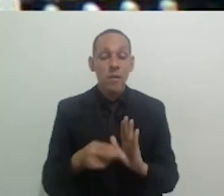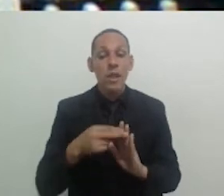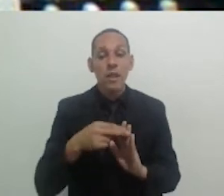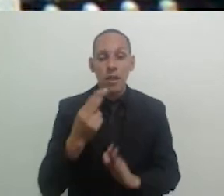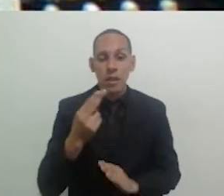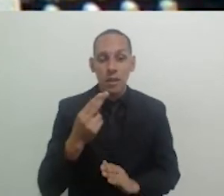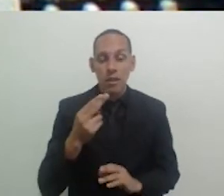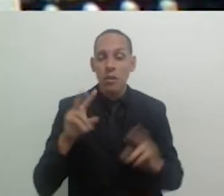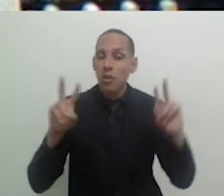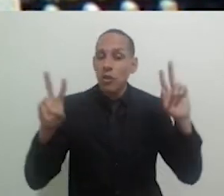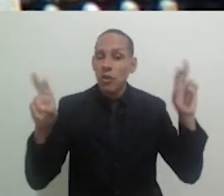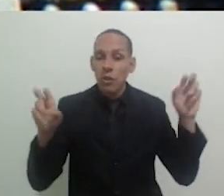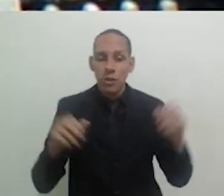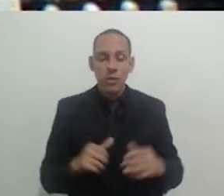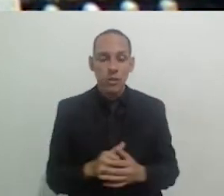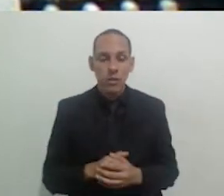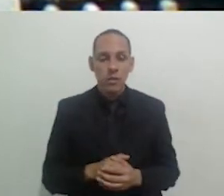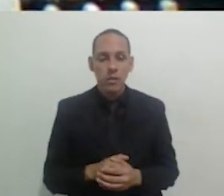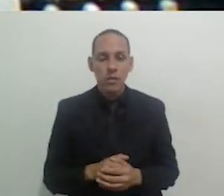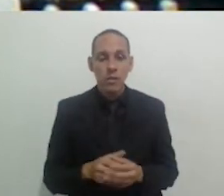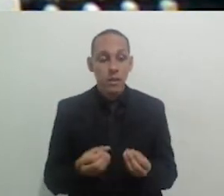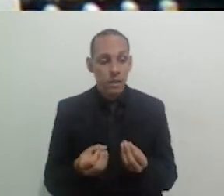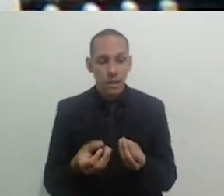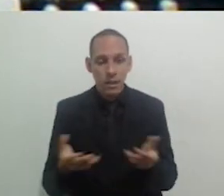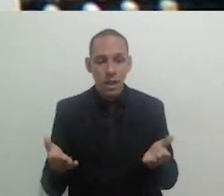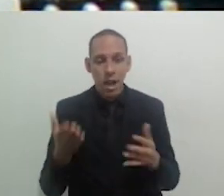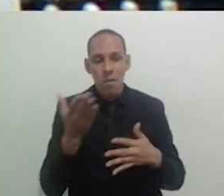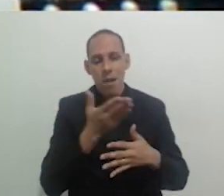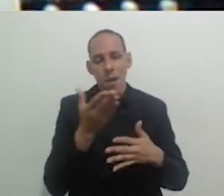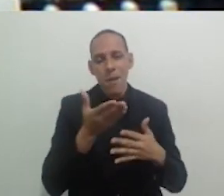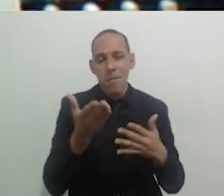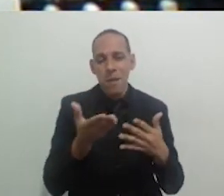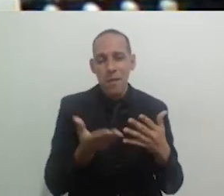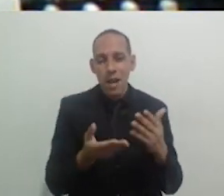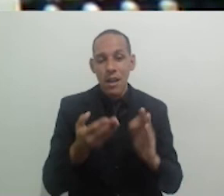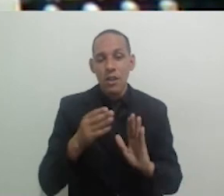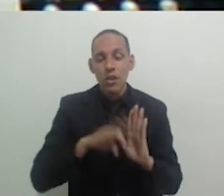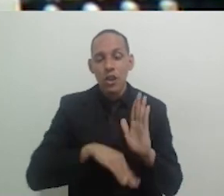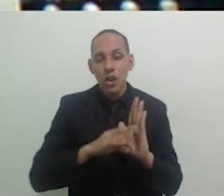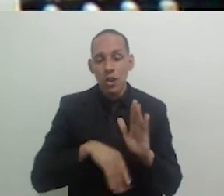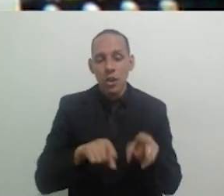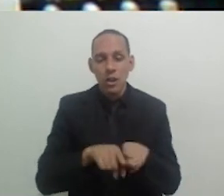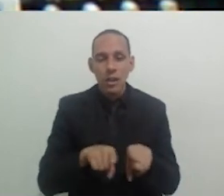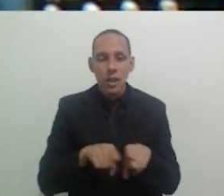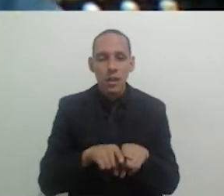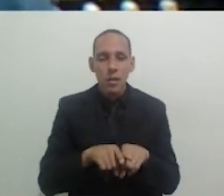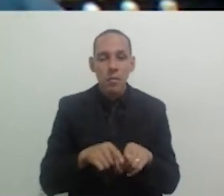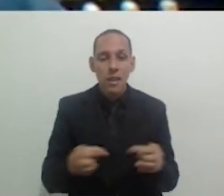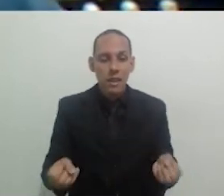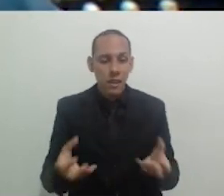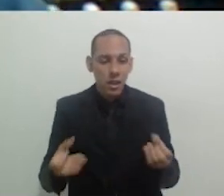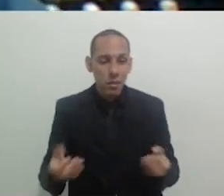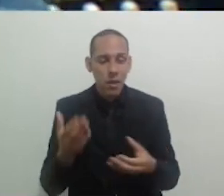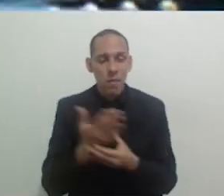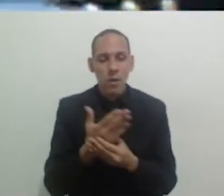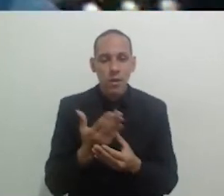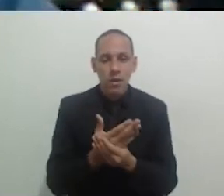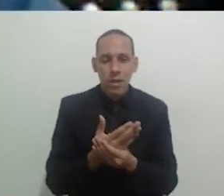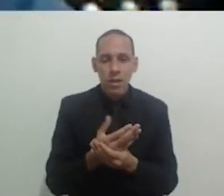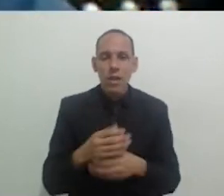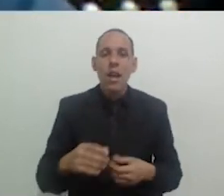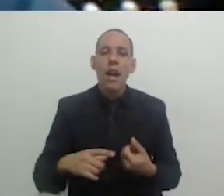a concessão de parcelamento e desconto de despesas processuais na forma do artigo 98 do Código de Processo Civil.